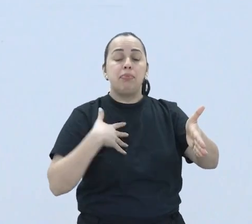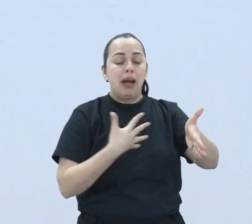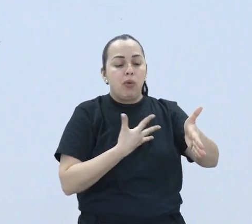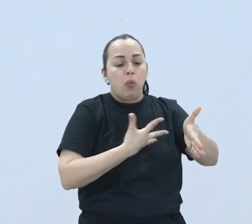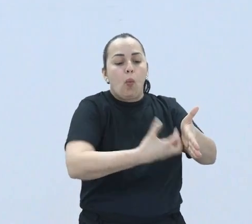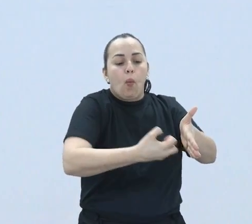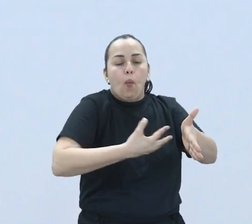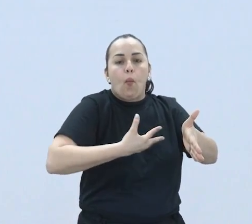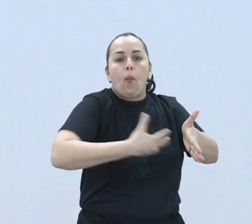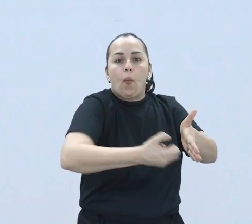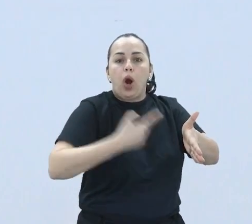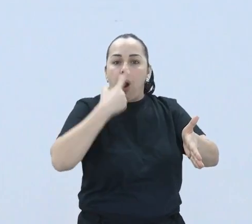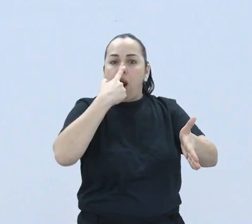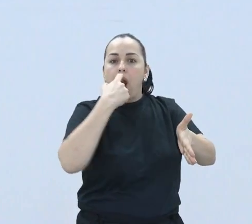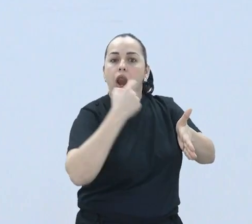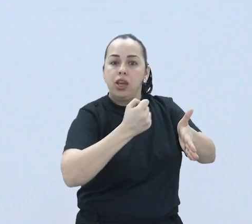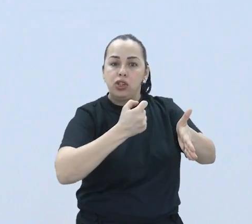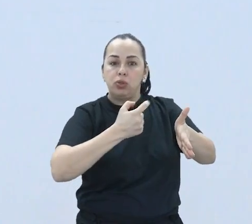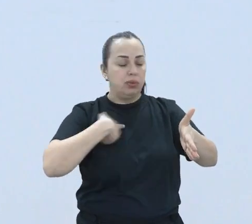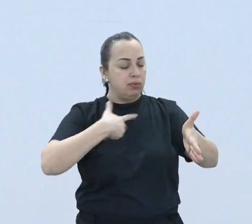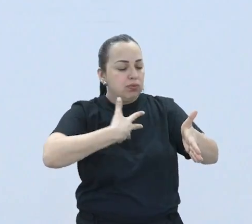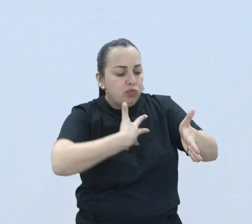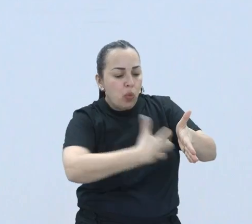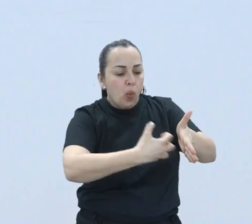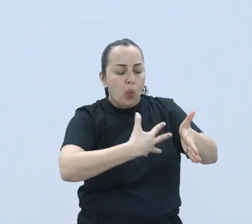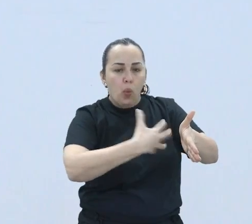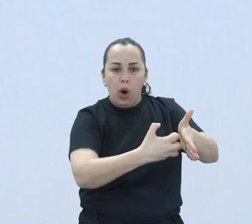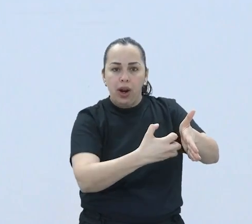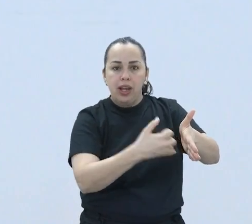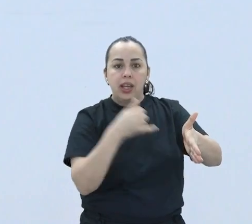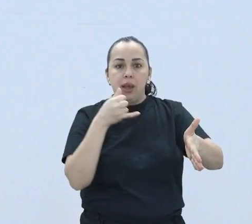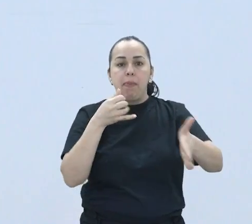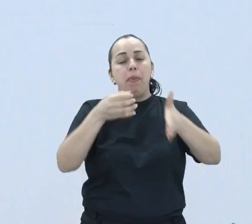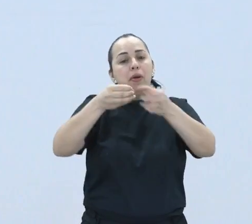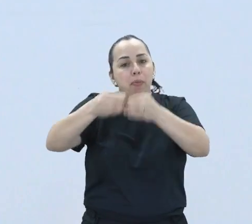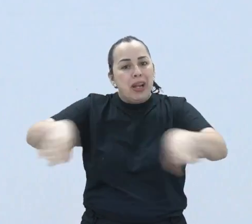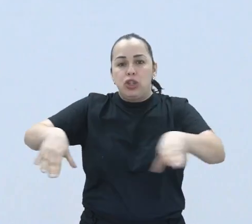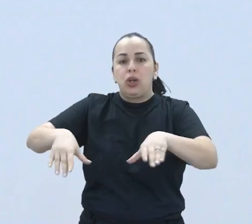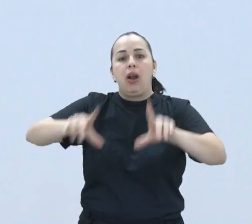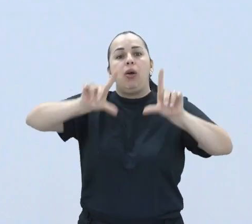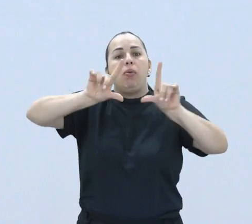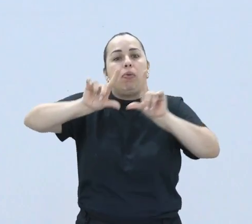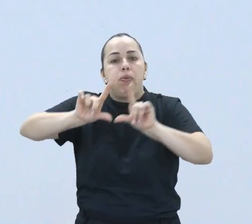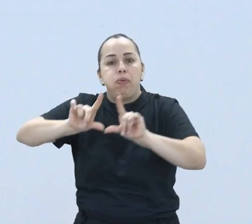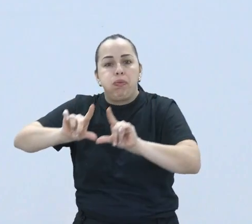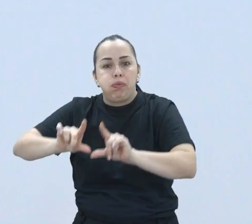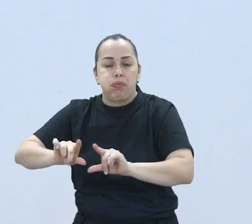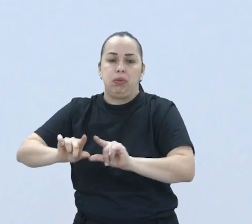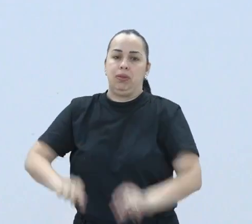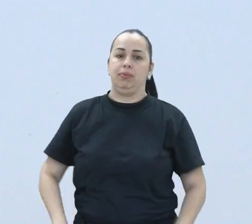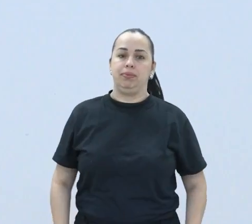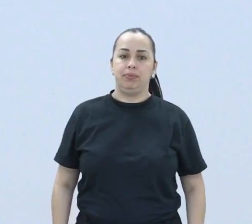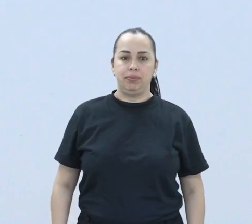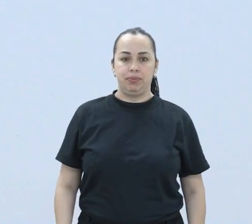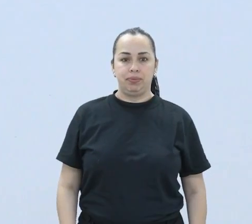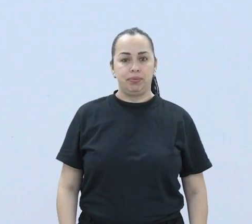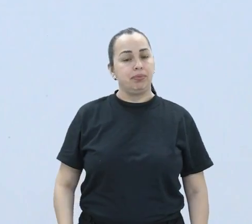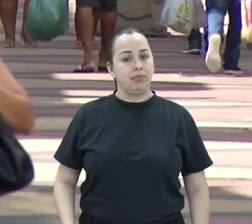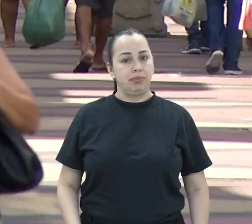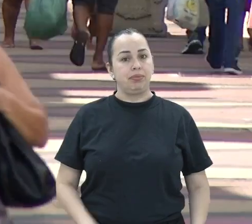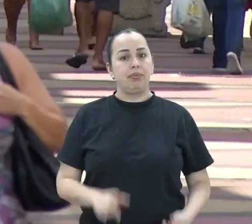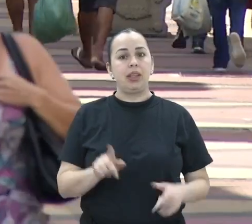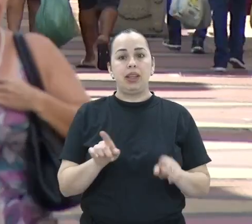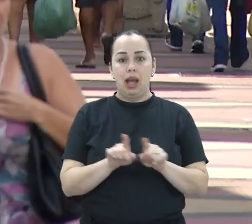de contenção em rios e cursos d'água para minimizar os efeitos do descarte irregular de resíduos e